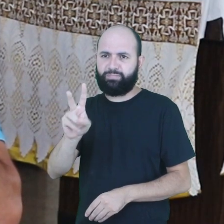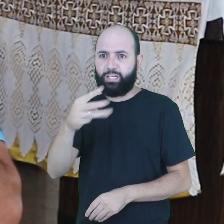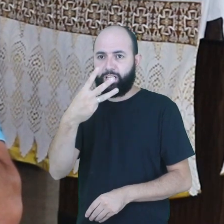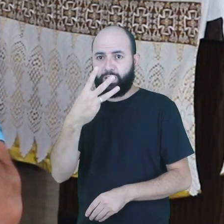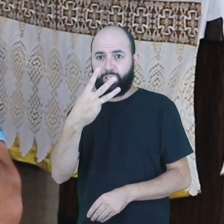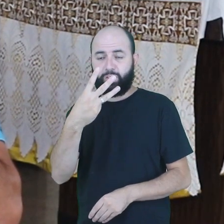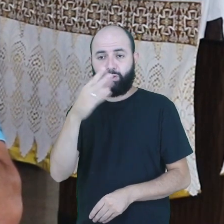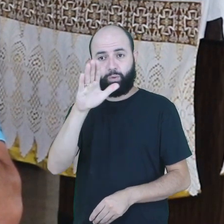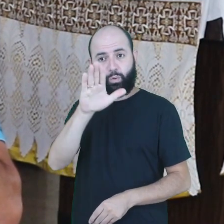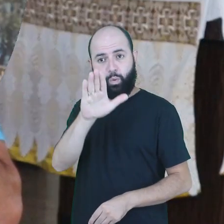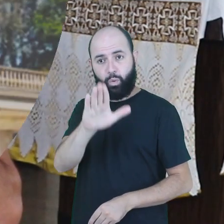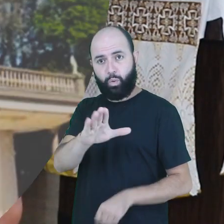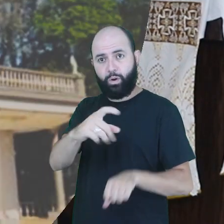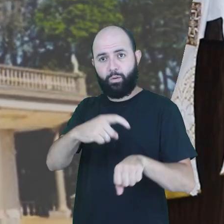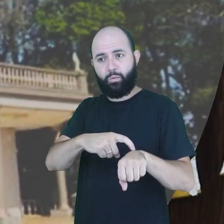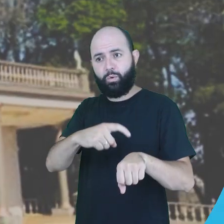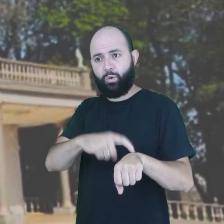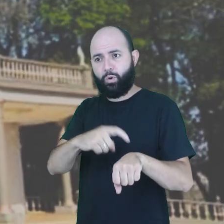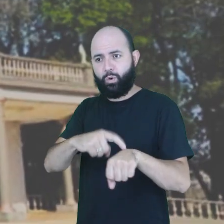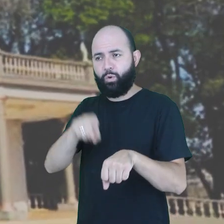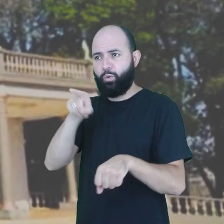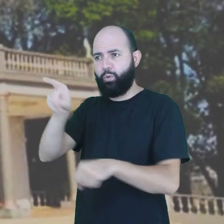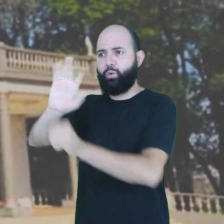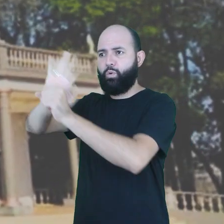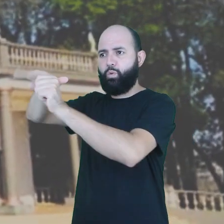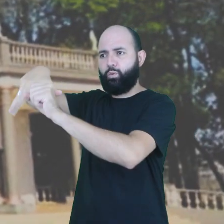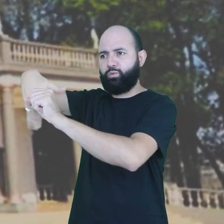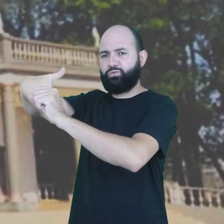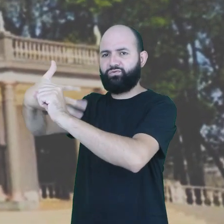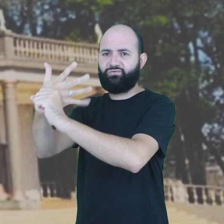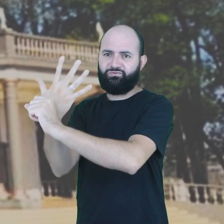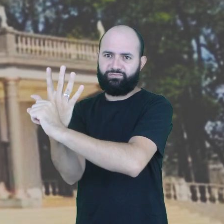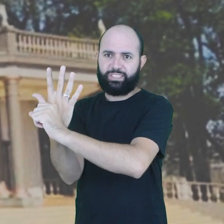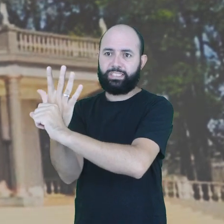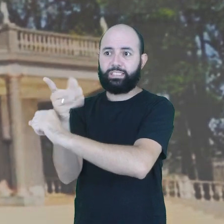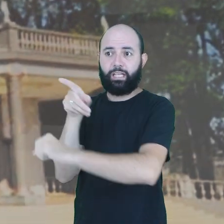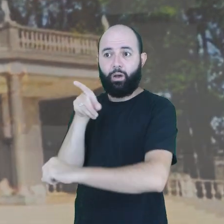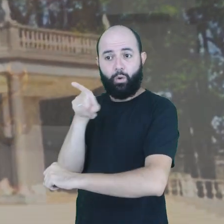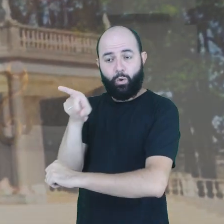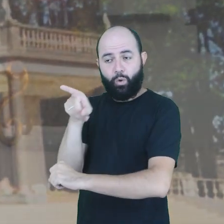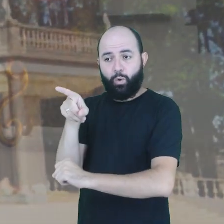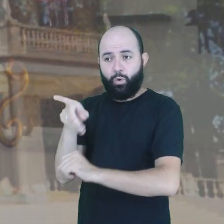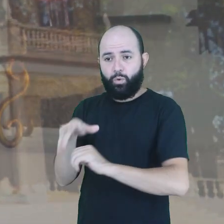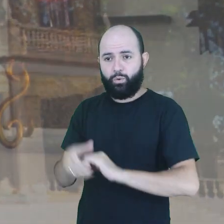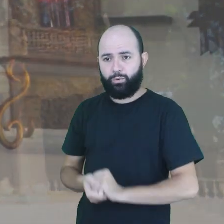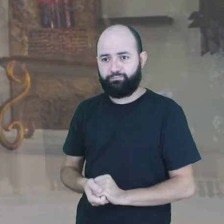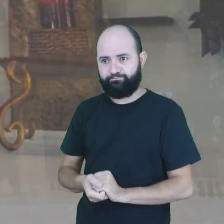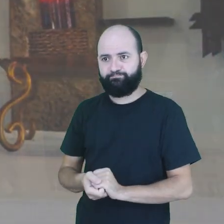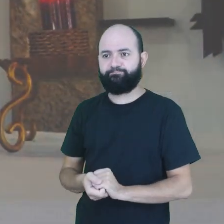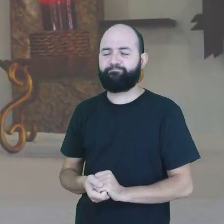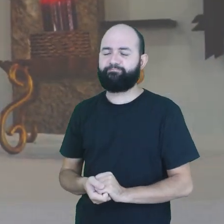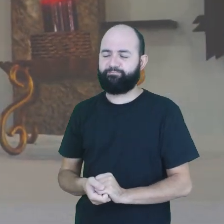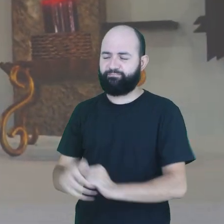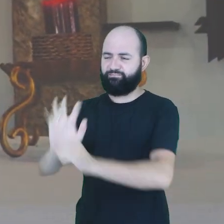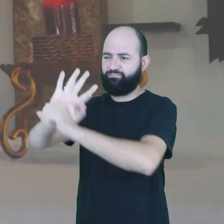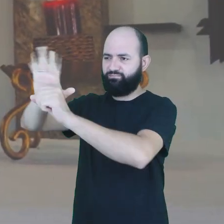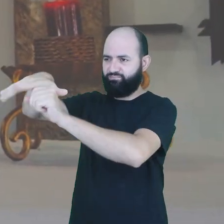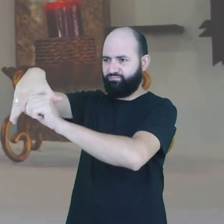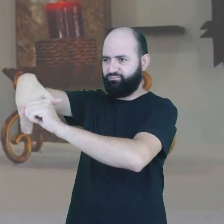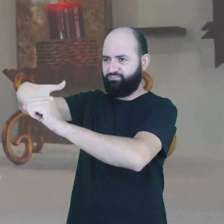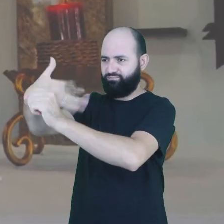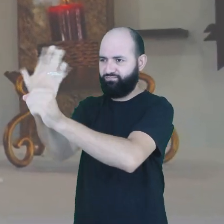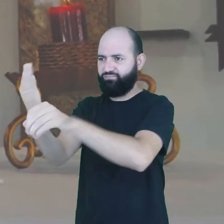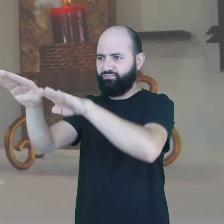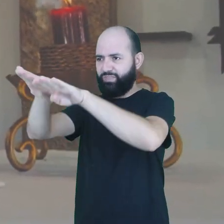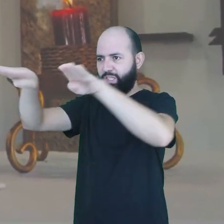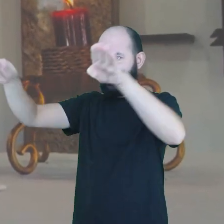era 3 horas da tarde. Jesus estava nos esperando. O Santíssimo estava